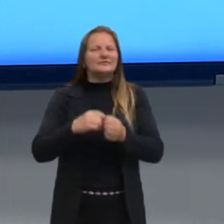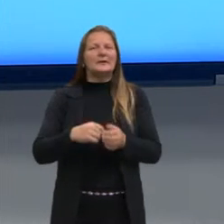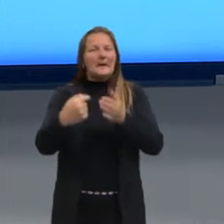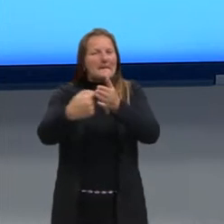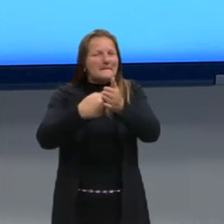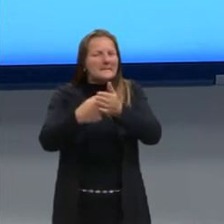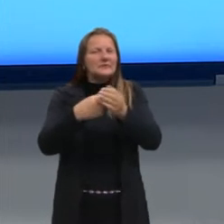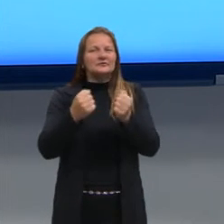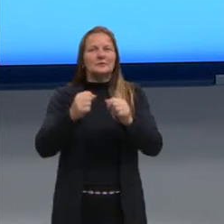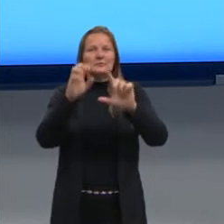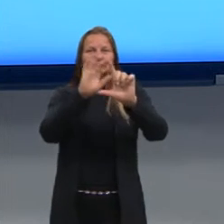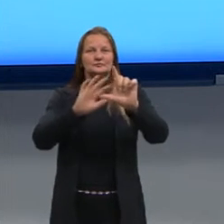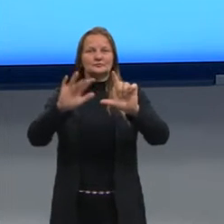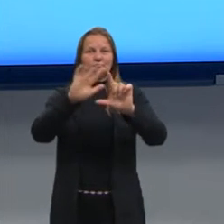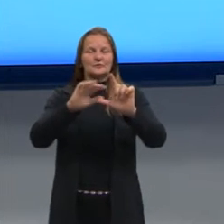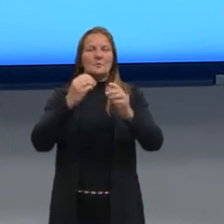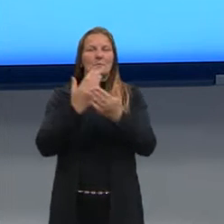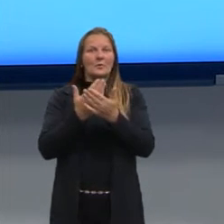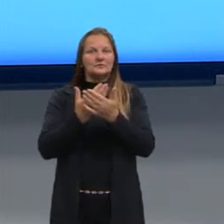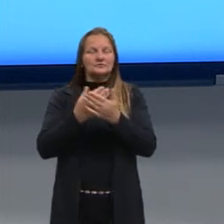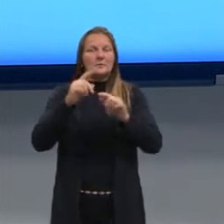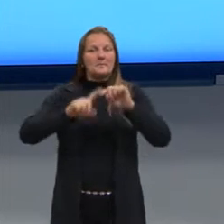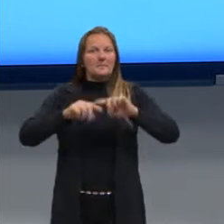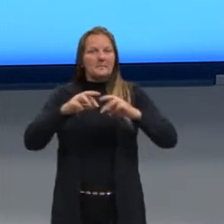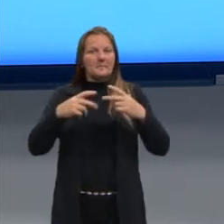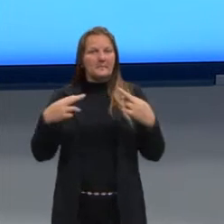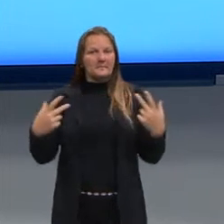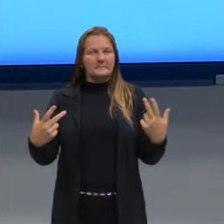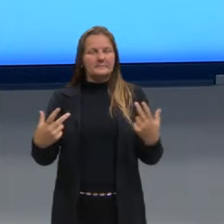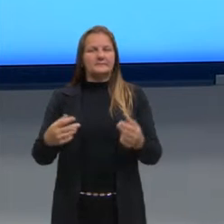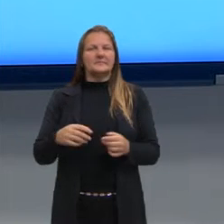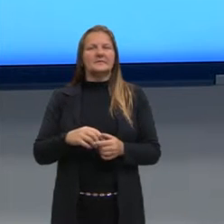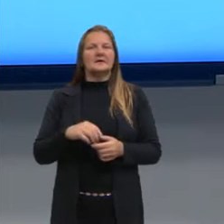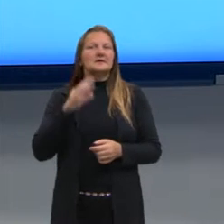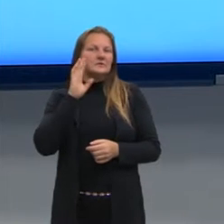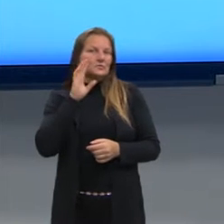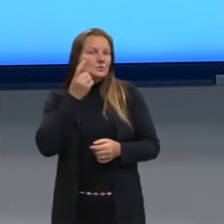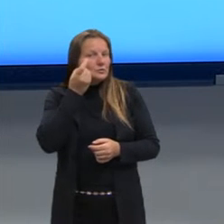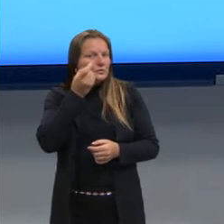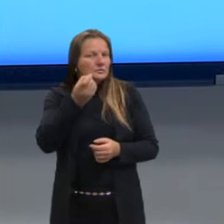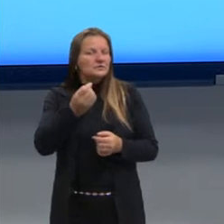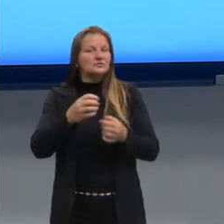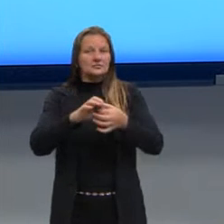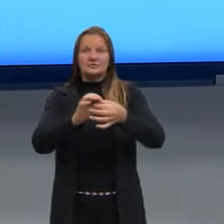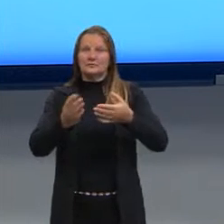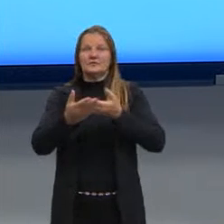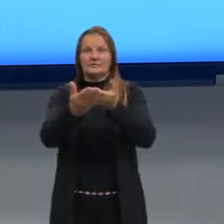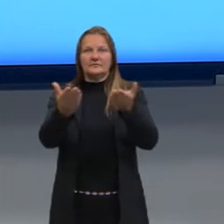Nesse QR Code vocês conseguem acessar alguns materiais relevantes que eu deixei disponível.